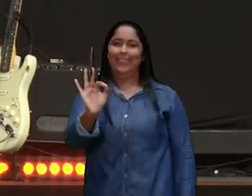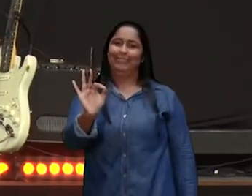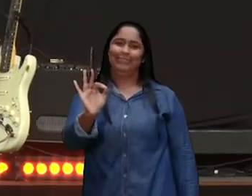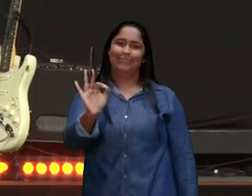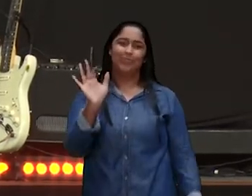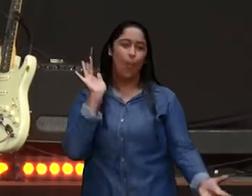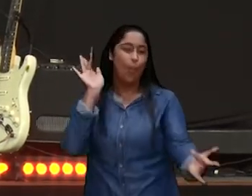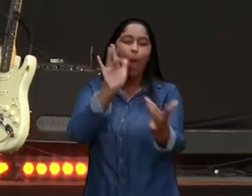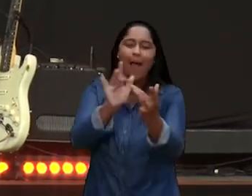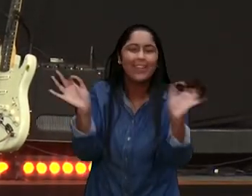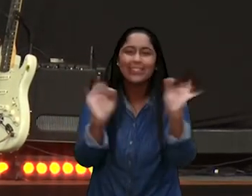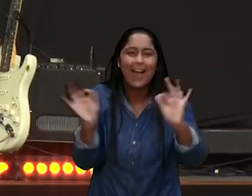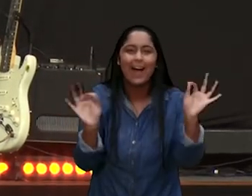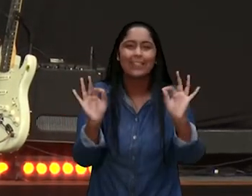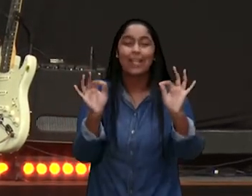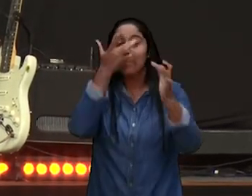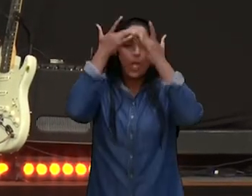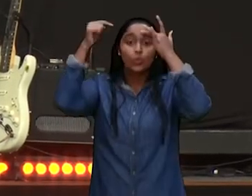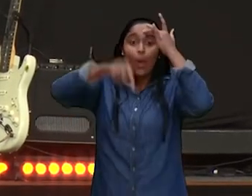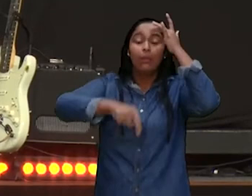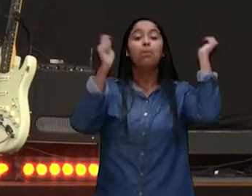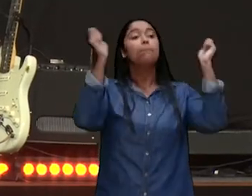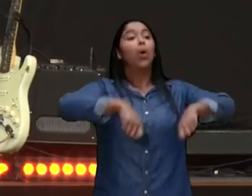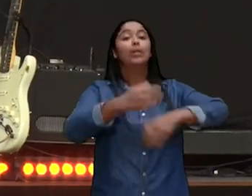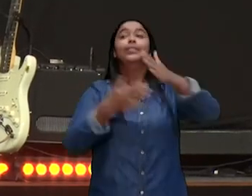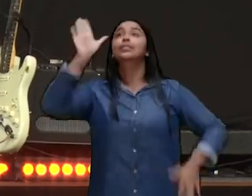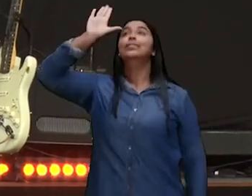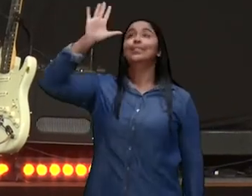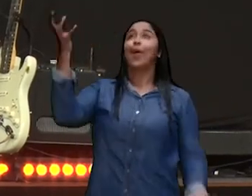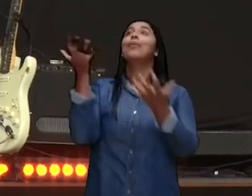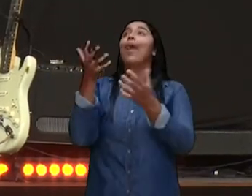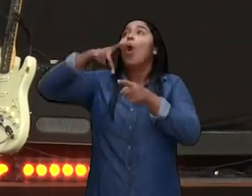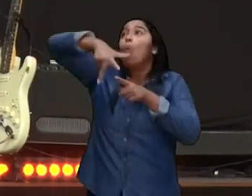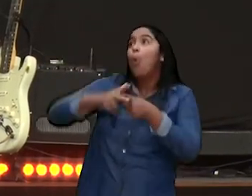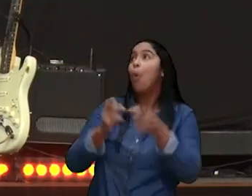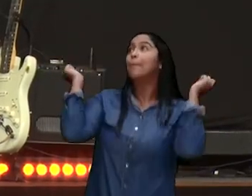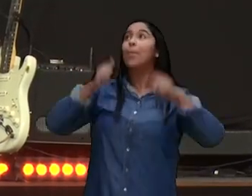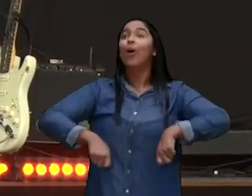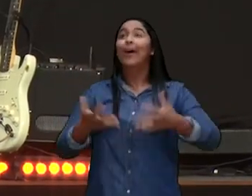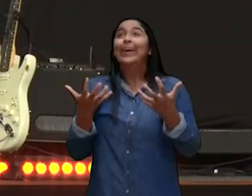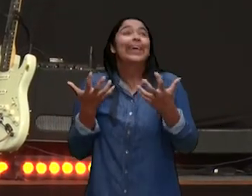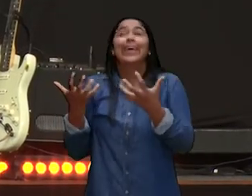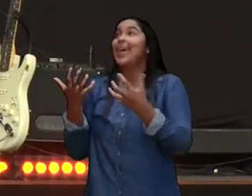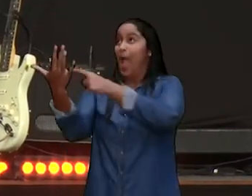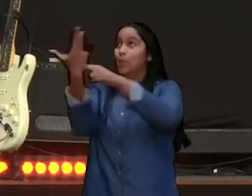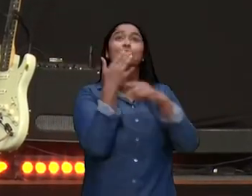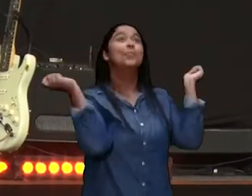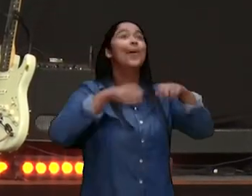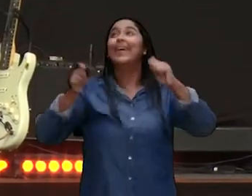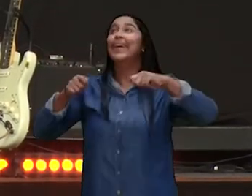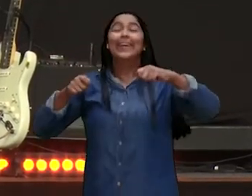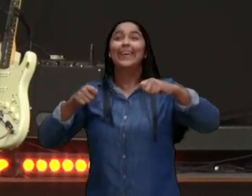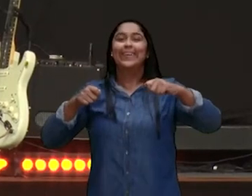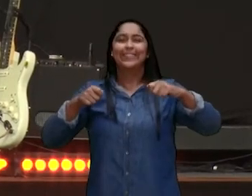aqui eu quero endireitar alguém pode me ajudar spearfish fala o irmão fulando